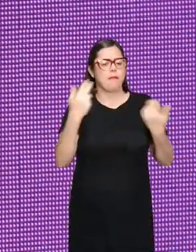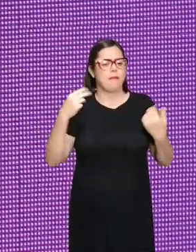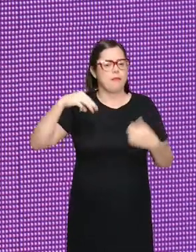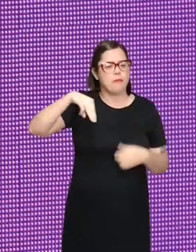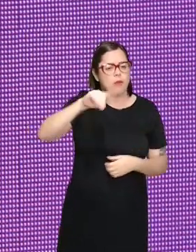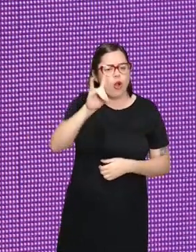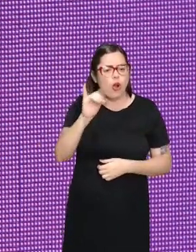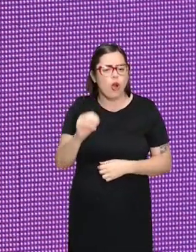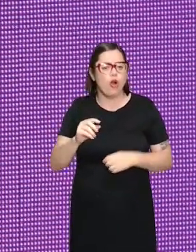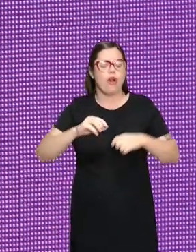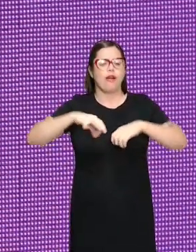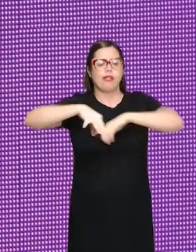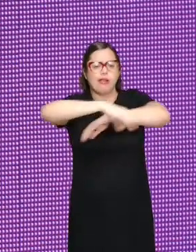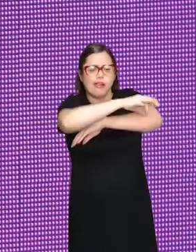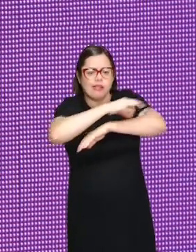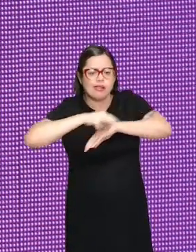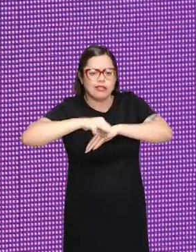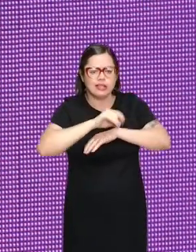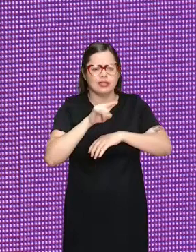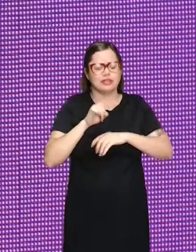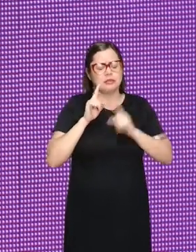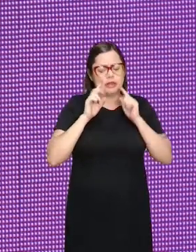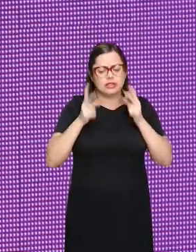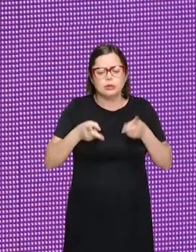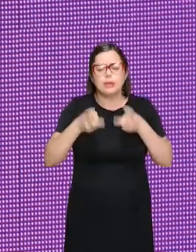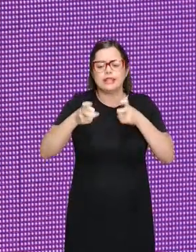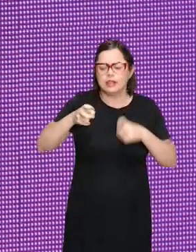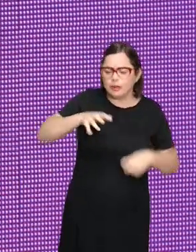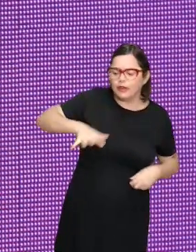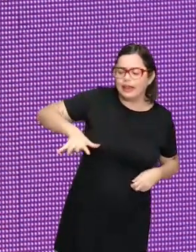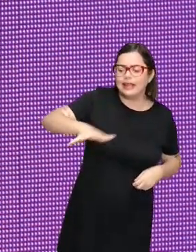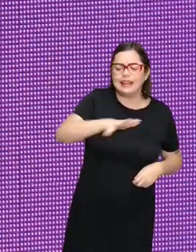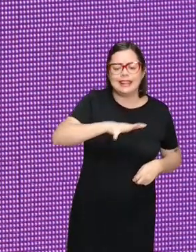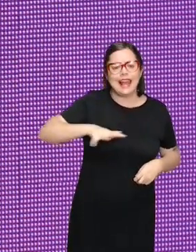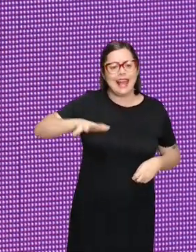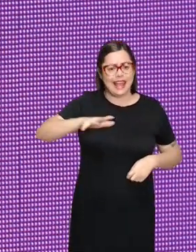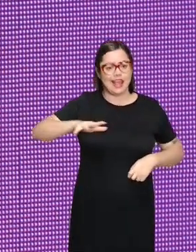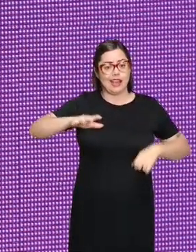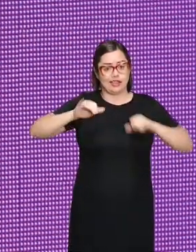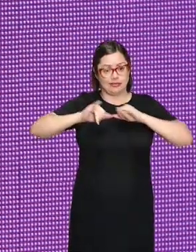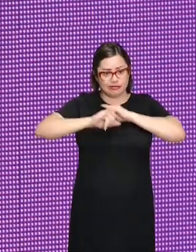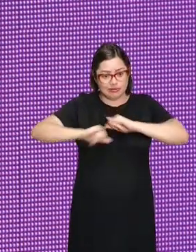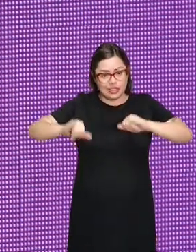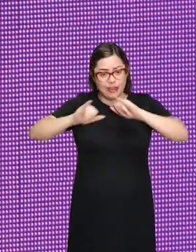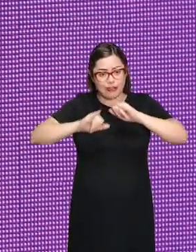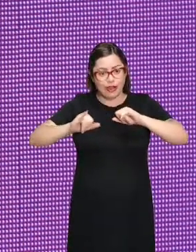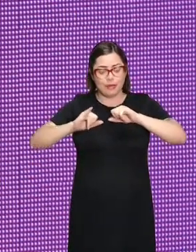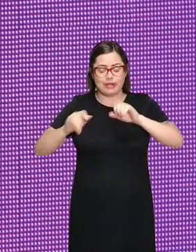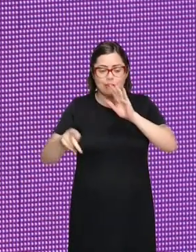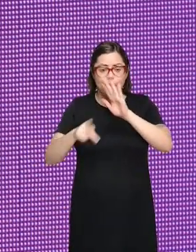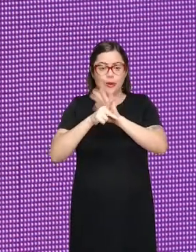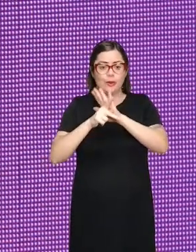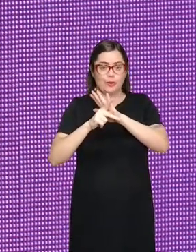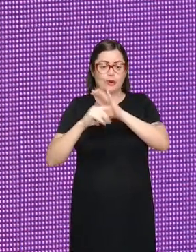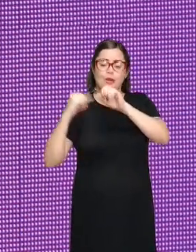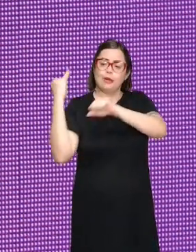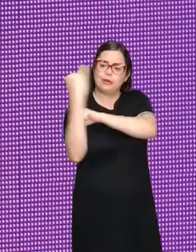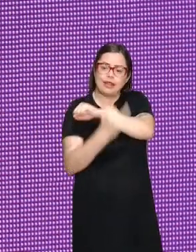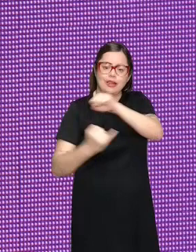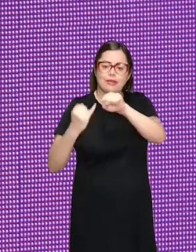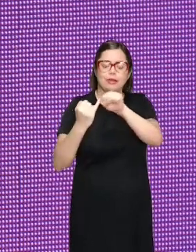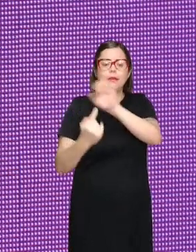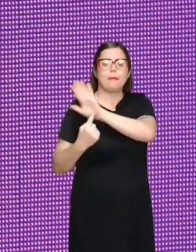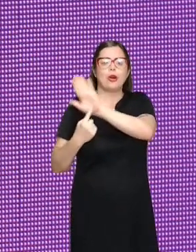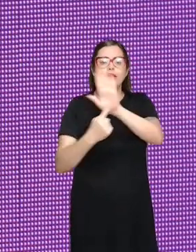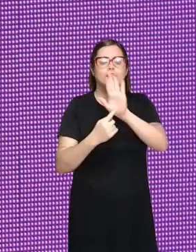onde a gente poderia se expressar de forma livre e gratuita e a construir a nossa identidade, a mostrar para o mundo quem a gente